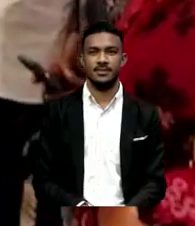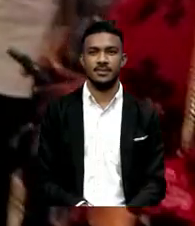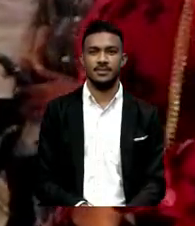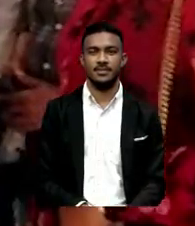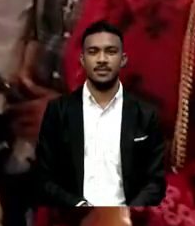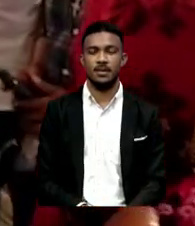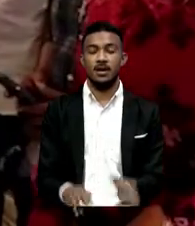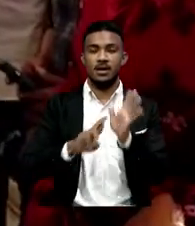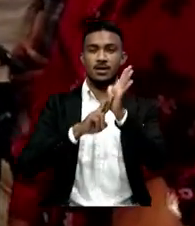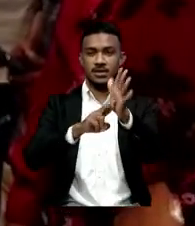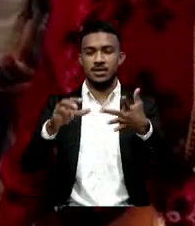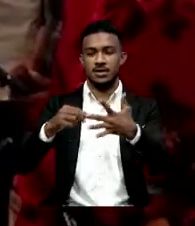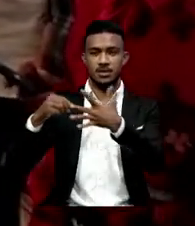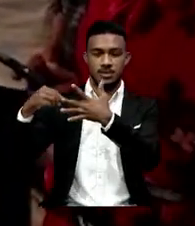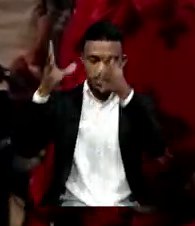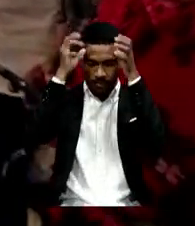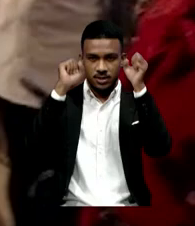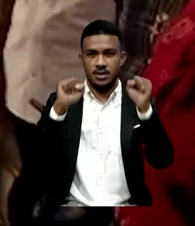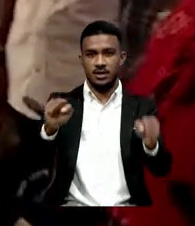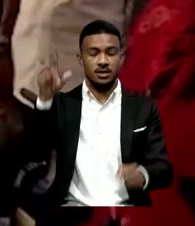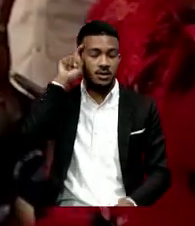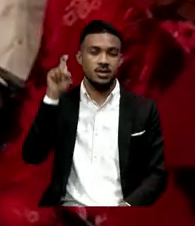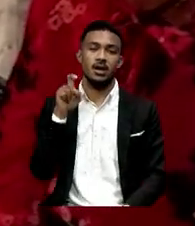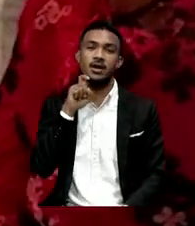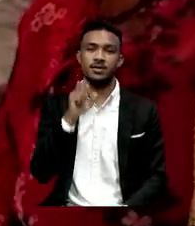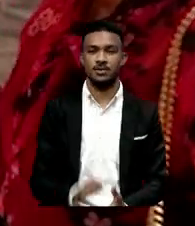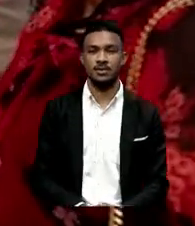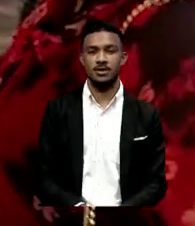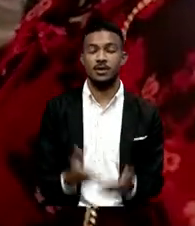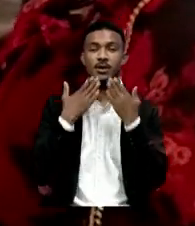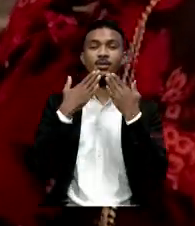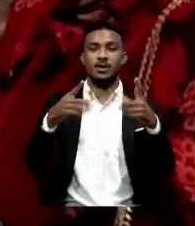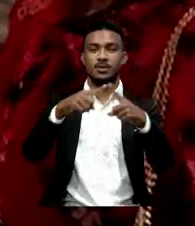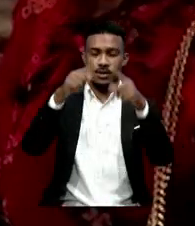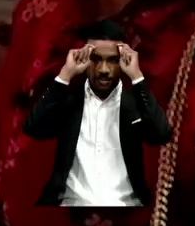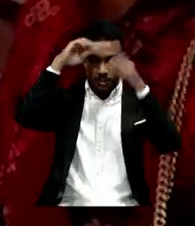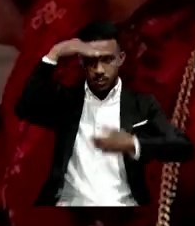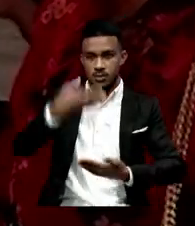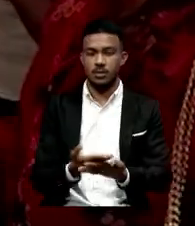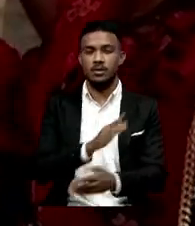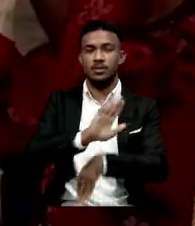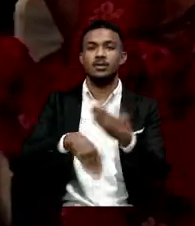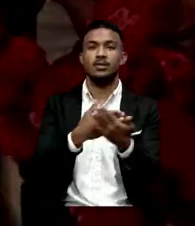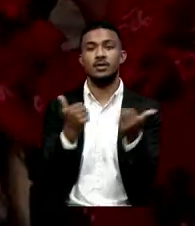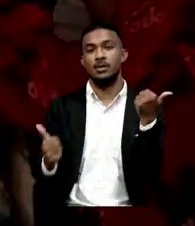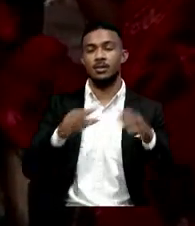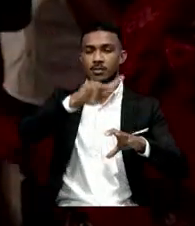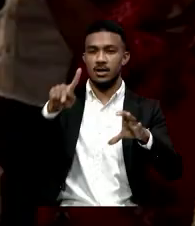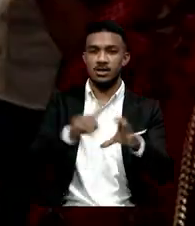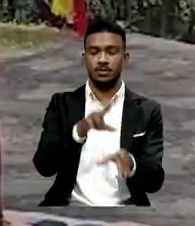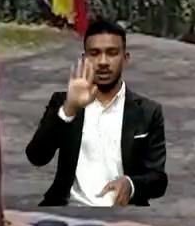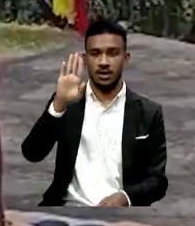Enviado especial extraordinário ao Presidente da República, Cairo Alexandre Guzmão, agradece a Batimoroan Hutu, nebe marca presença e o Vaticano,